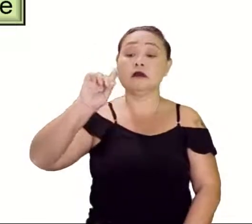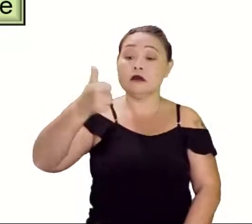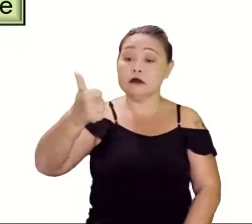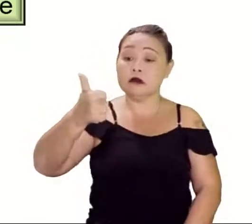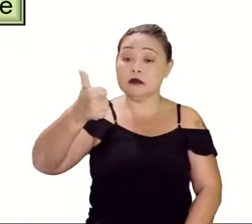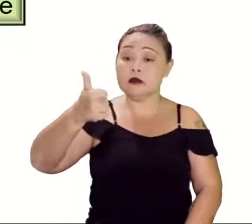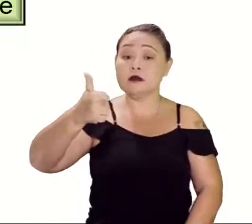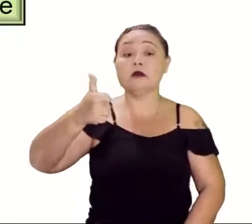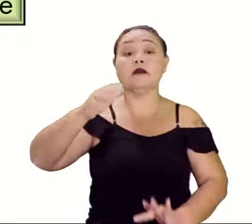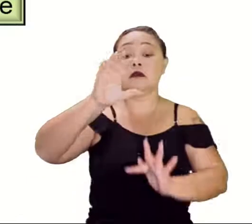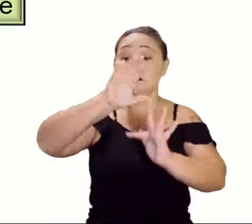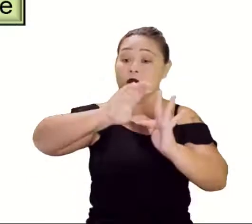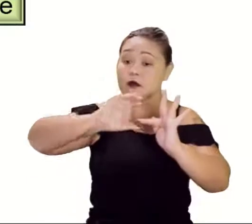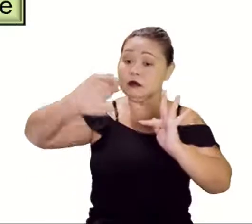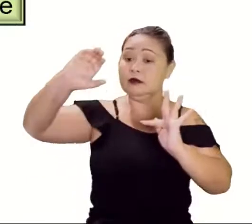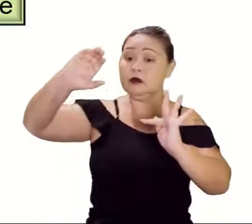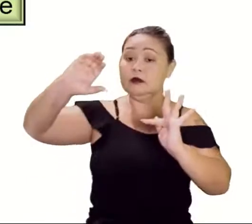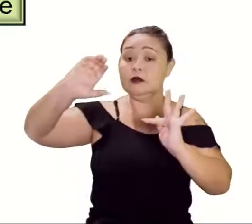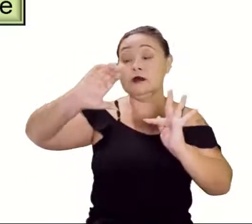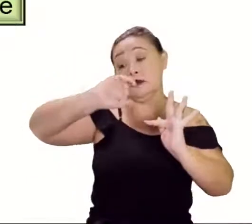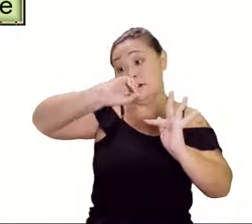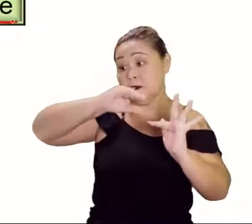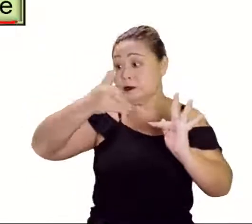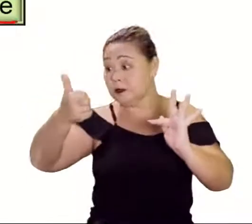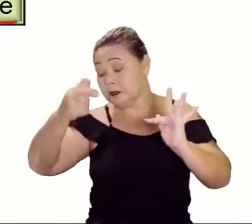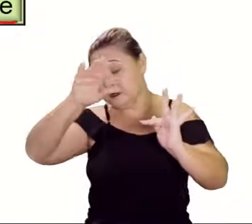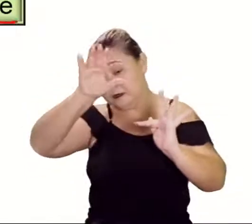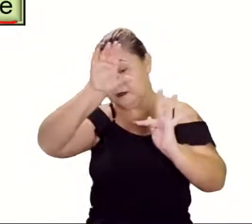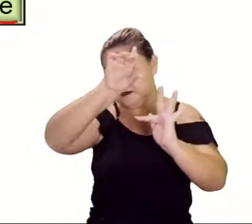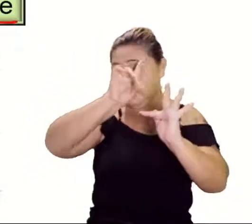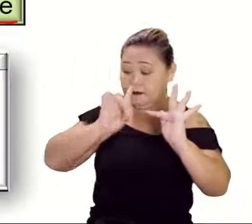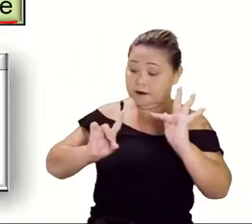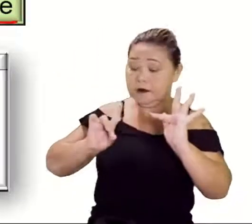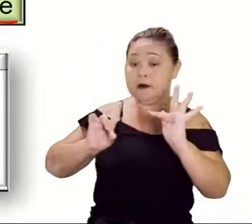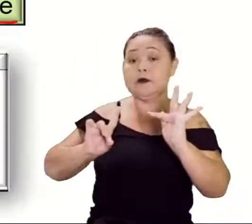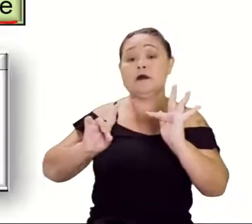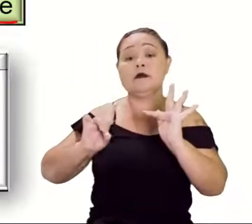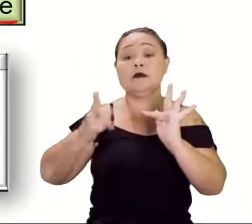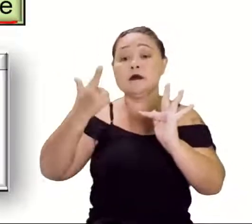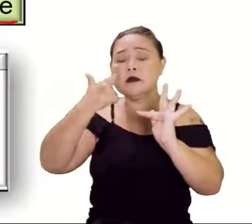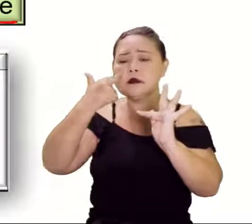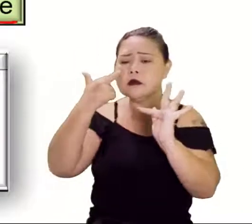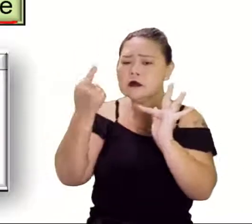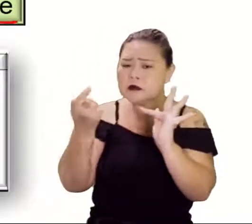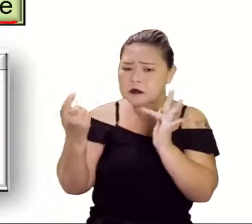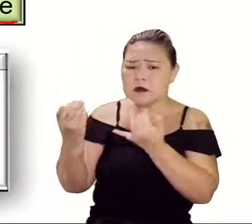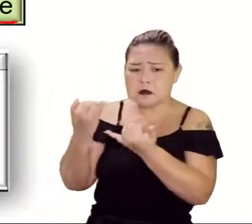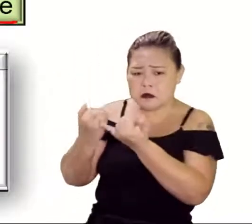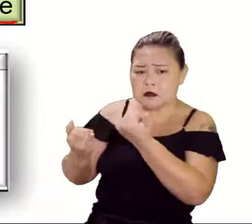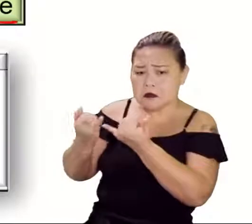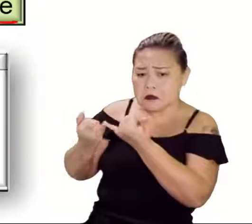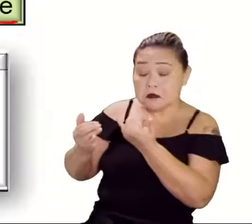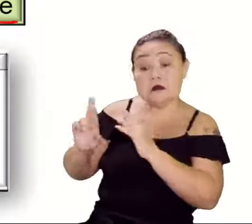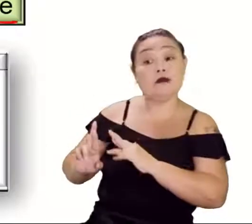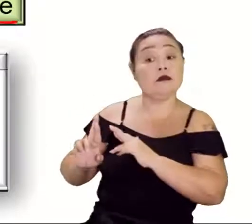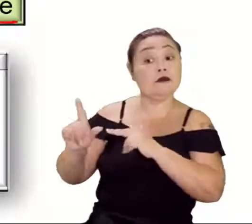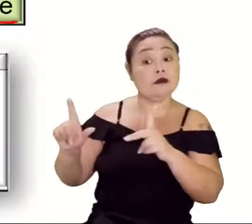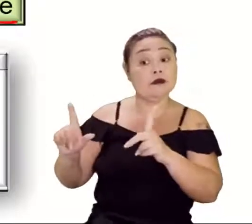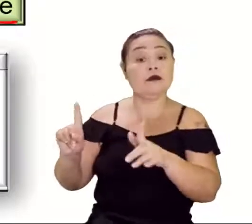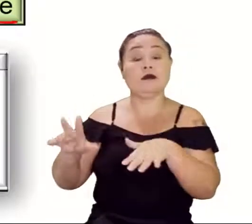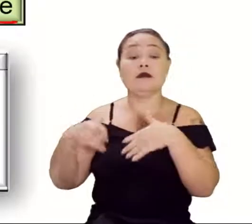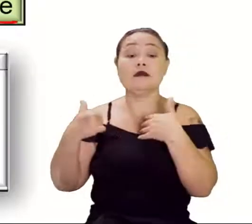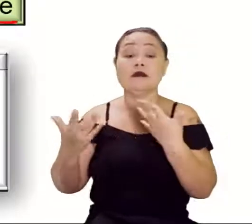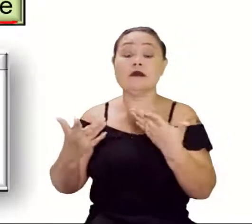ela é crescente. Se o A está entre 0 e 1, decrescente. E a gente vê que ele é bem parecido, mas é bem